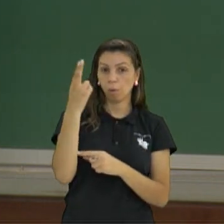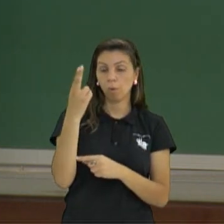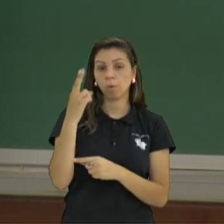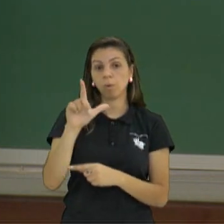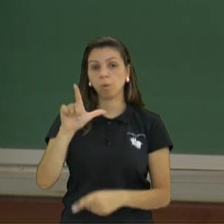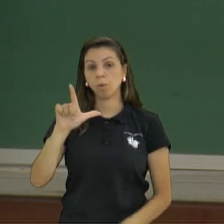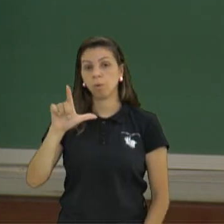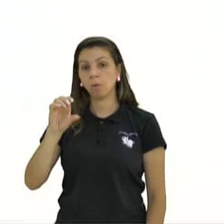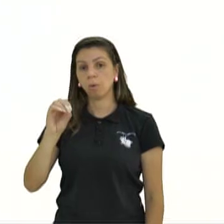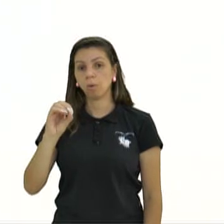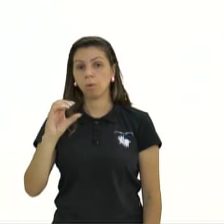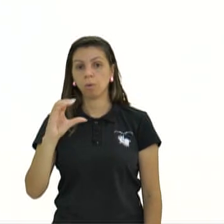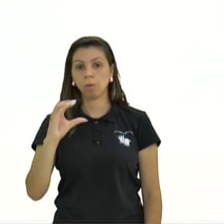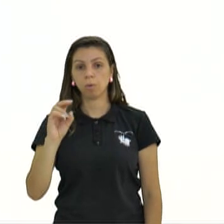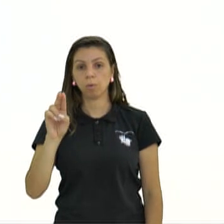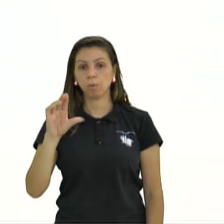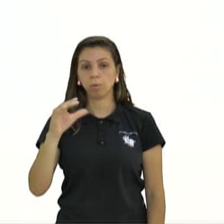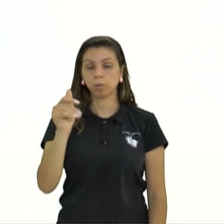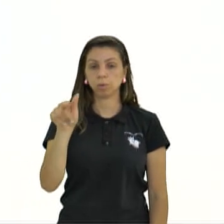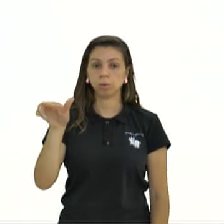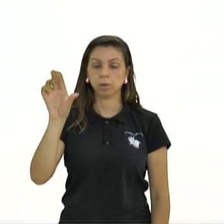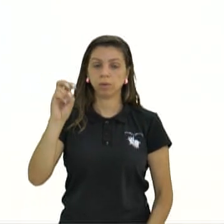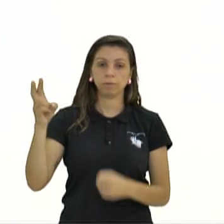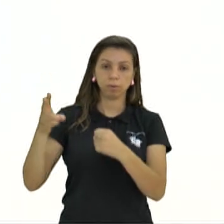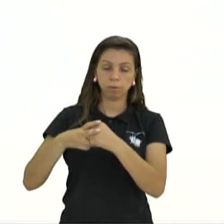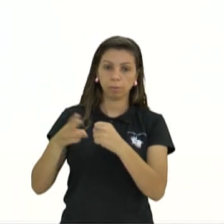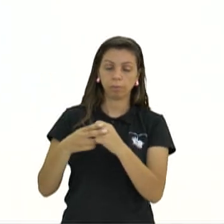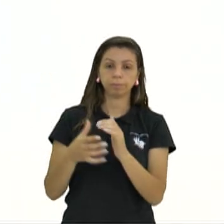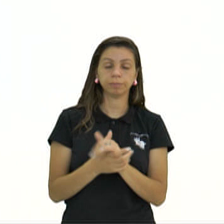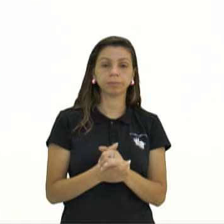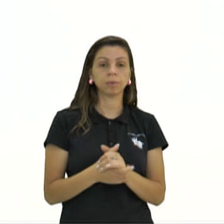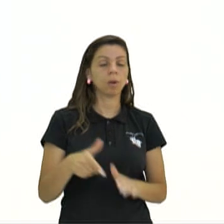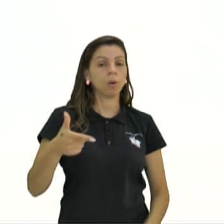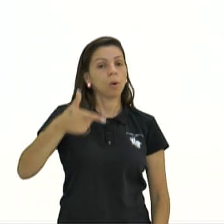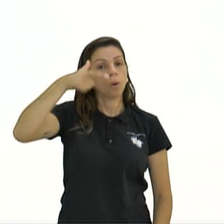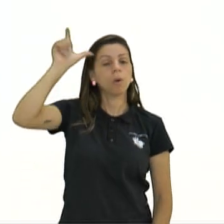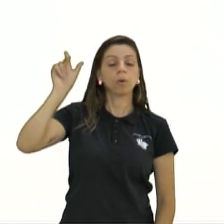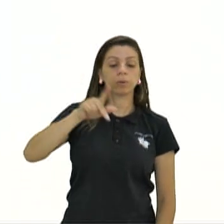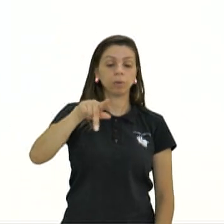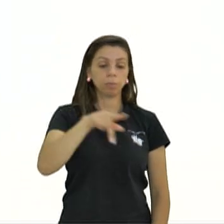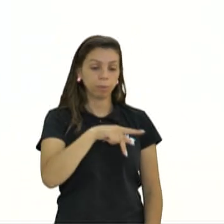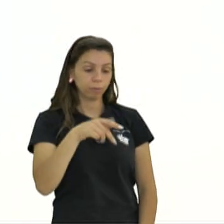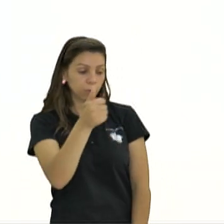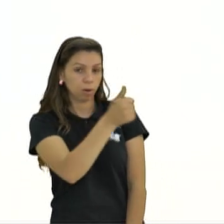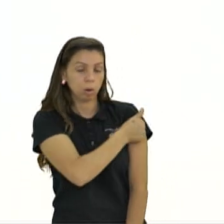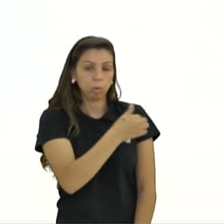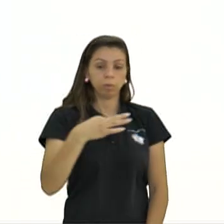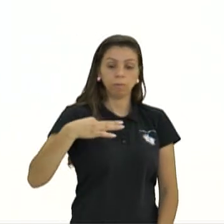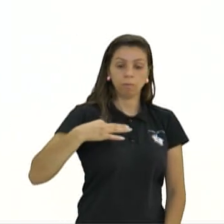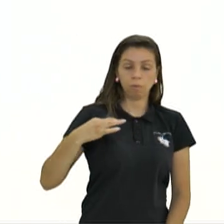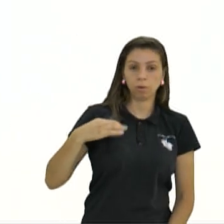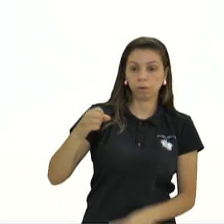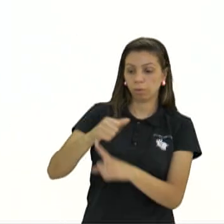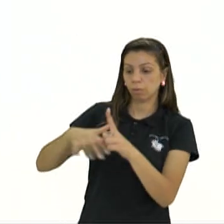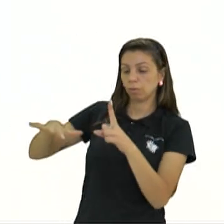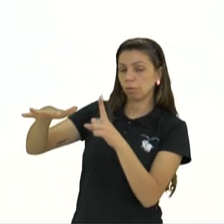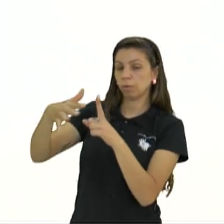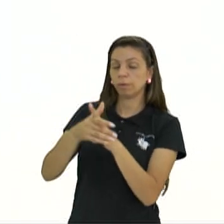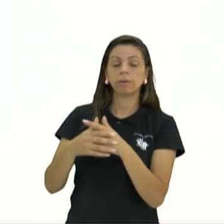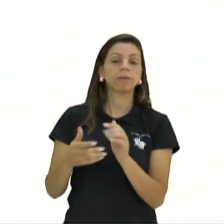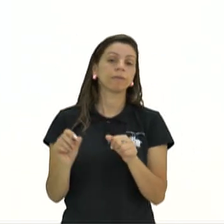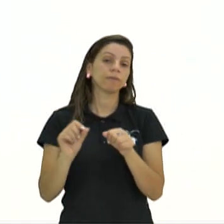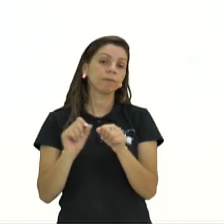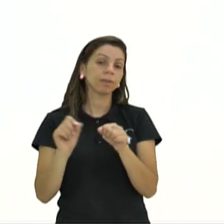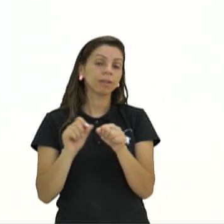compõem. Ontem, os professores, alunos e voluntários da comunidade realizaram um bonito trabalho